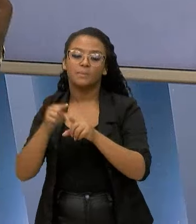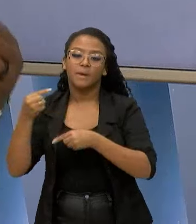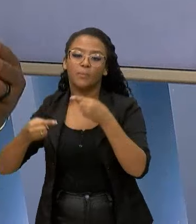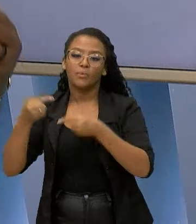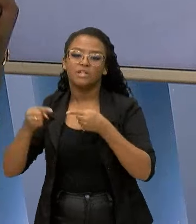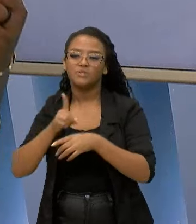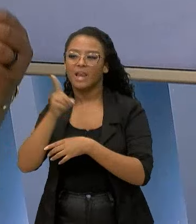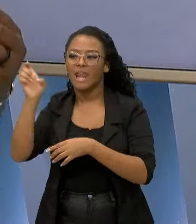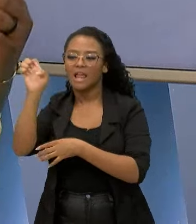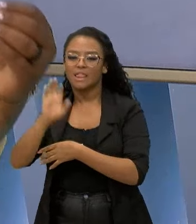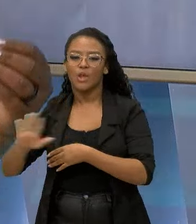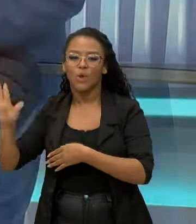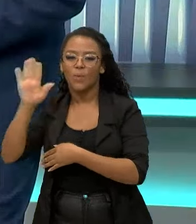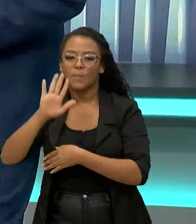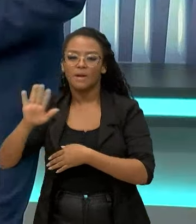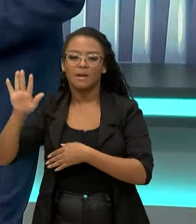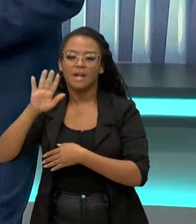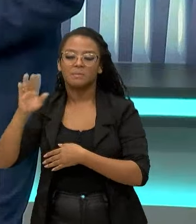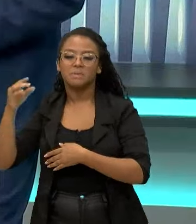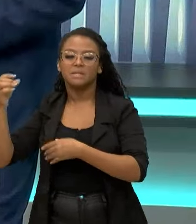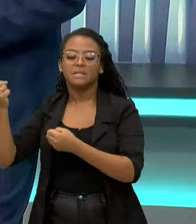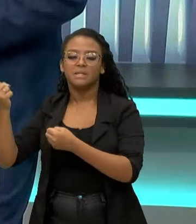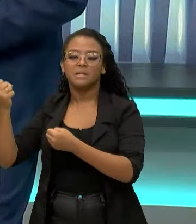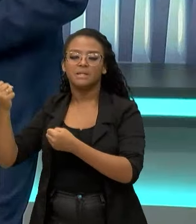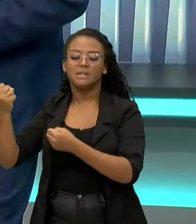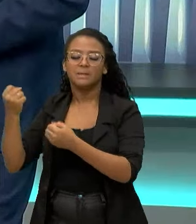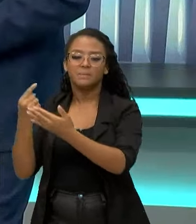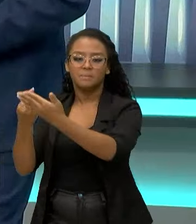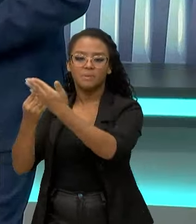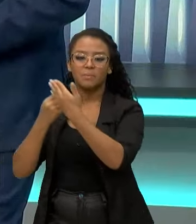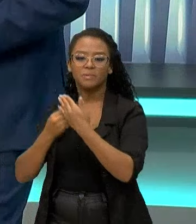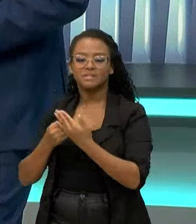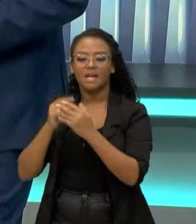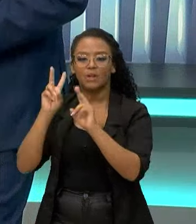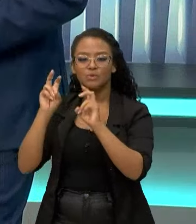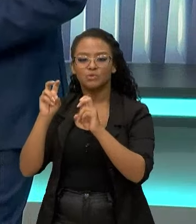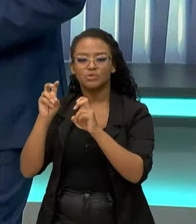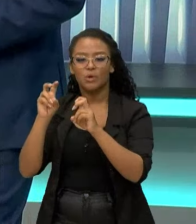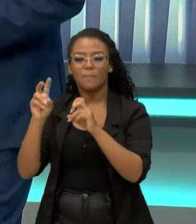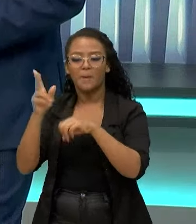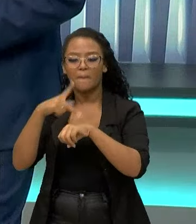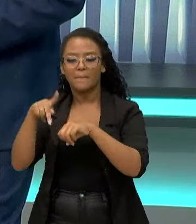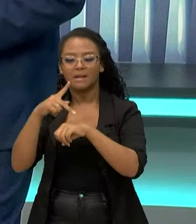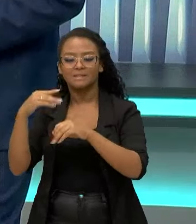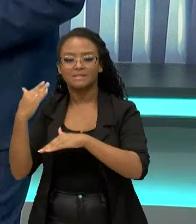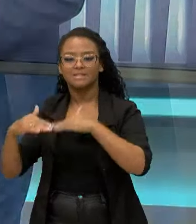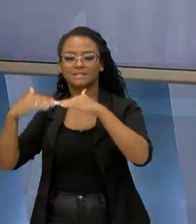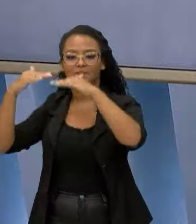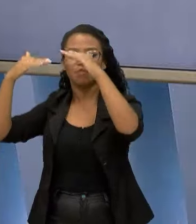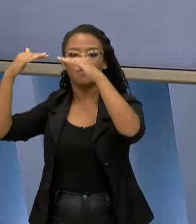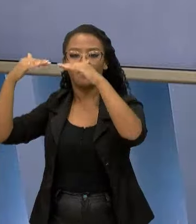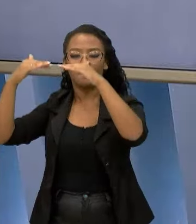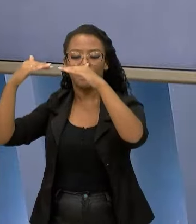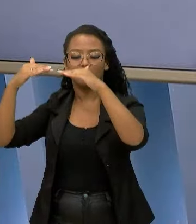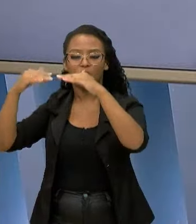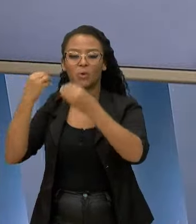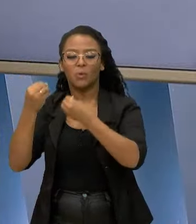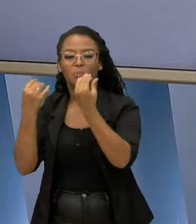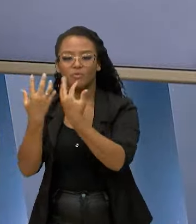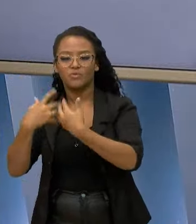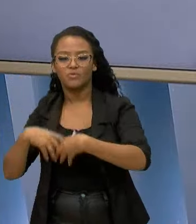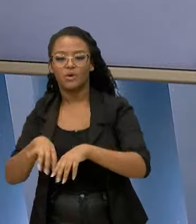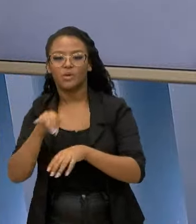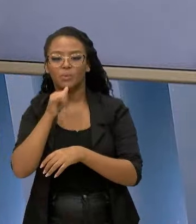um fundo da União Europeia para países em desenvolvimento. Então, se a gente pega recursos do PAC, do presidente